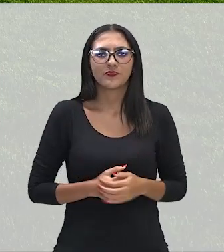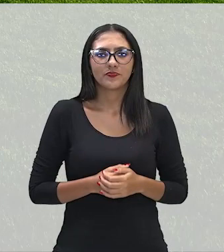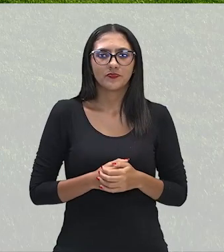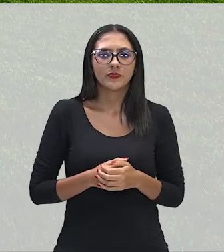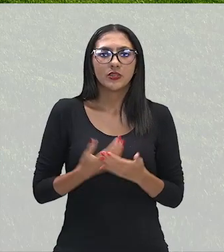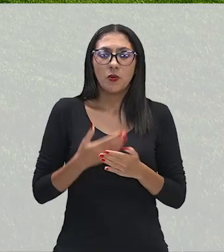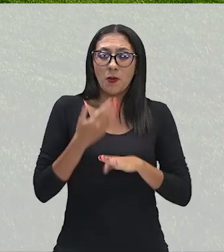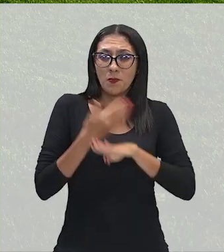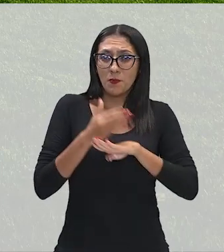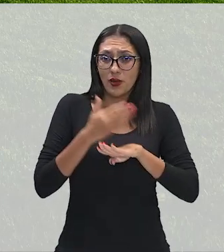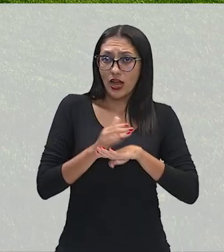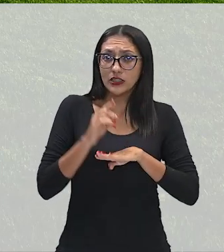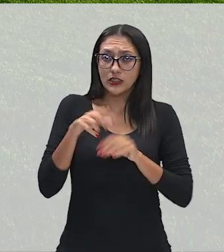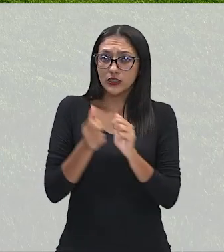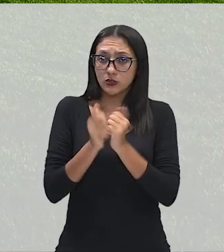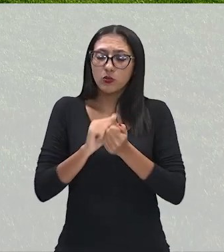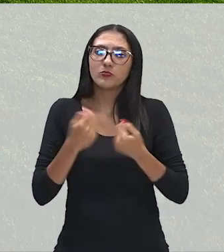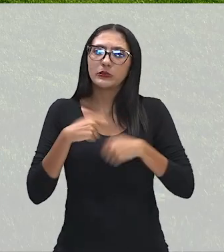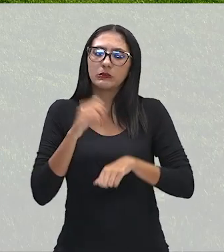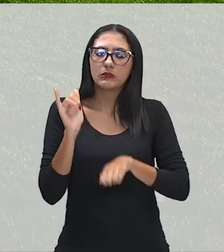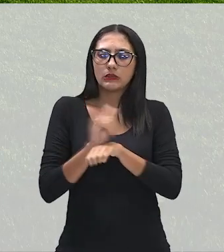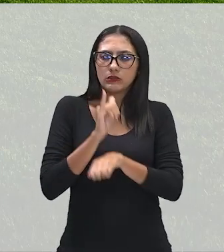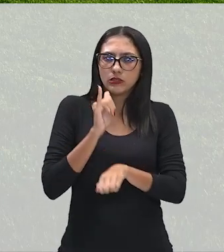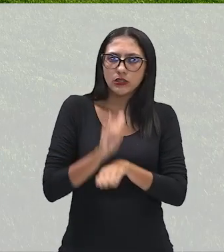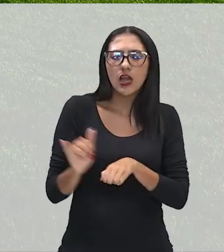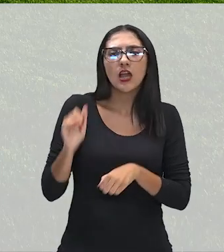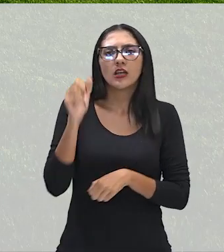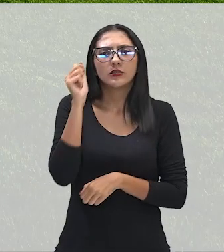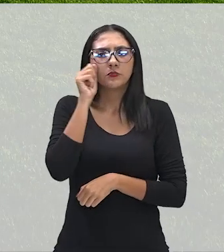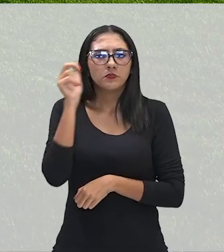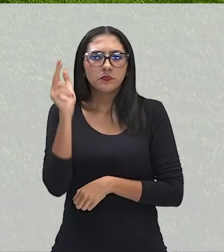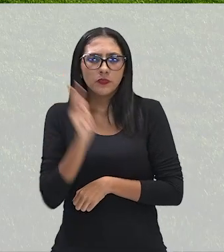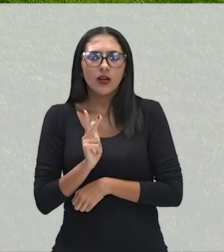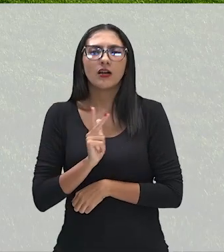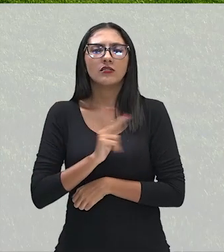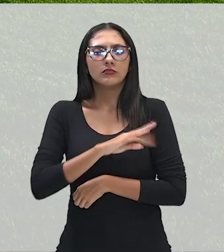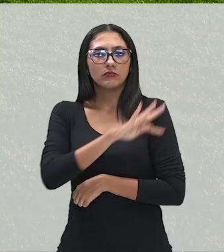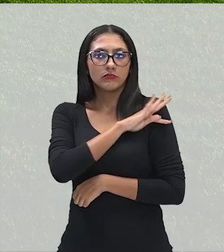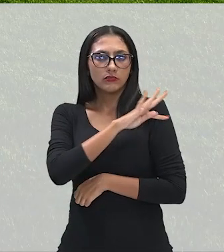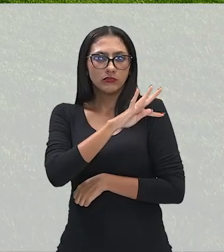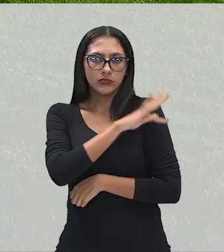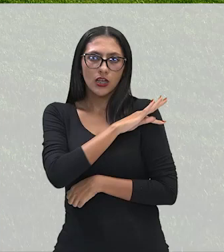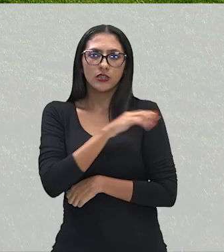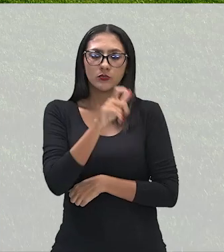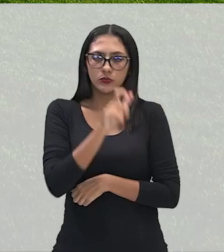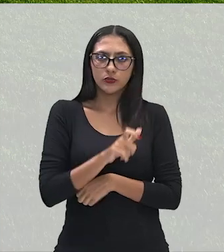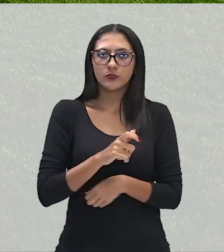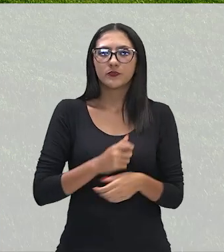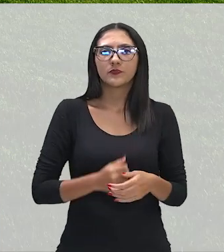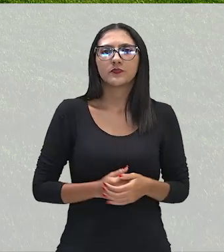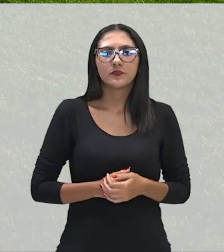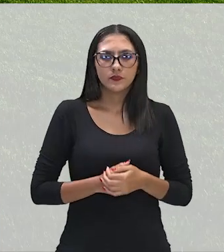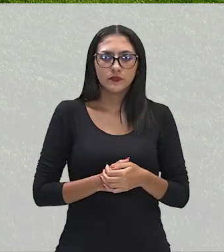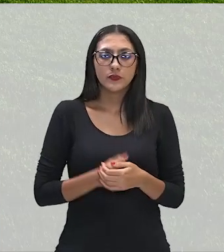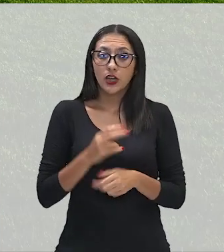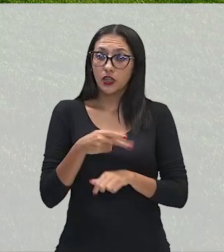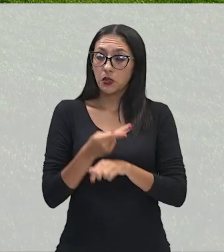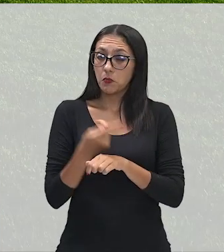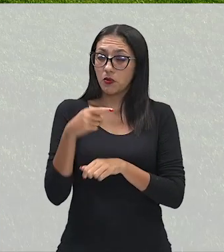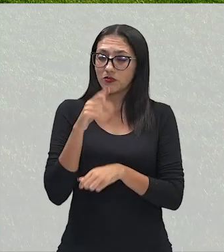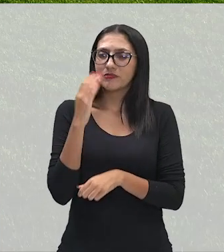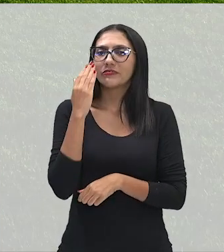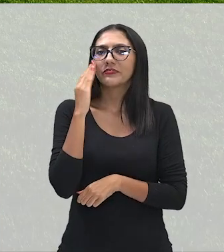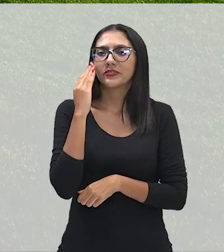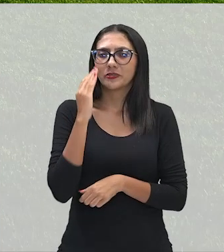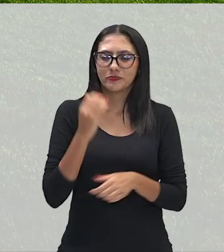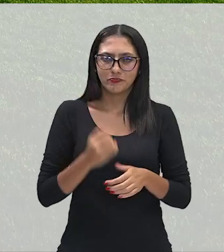muita resistência, estratégia, habilidade dos seus jogadores, e vocês vão entender o porquê já já. Esse